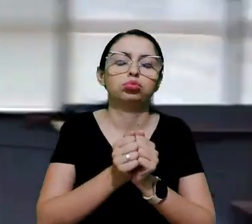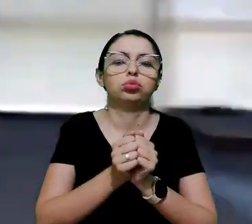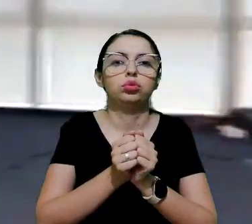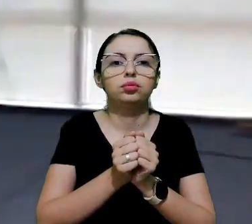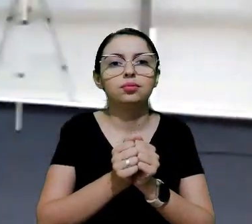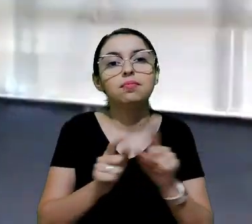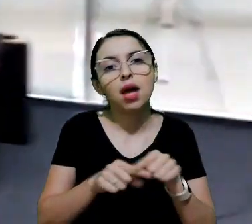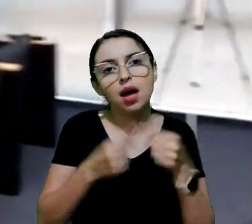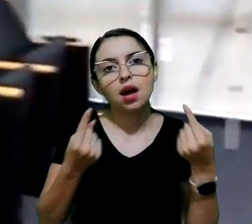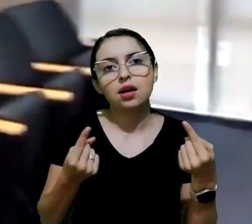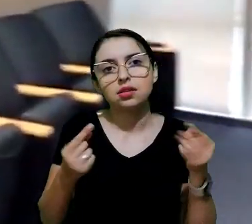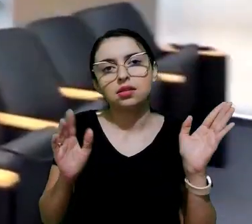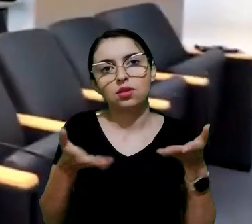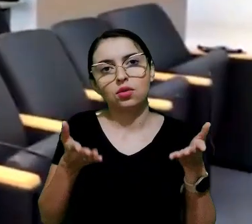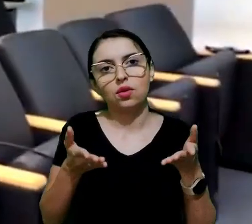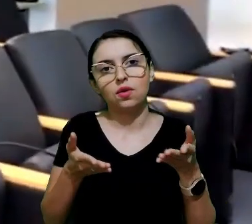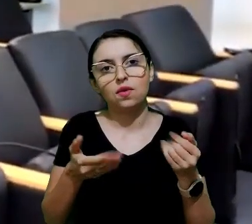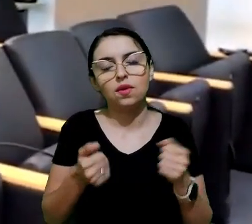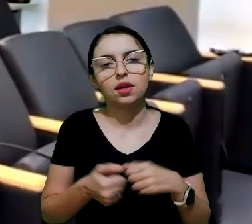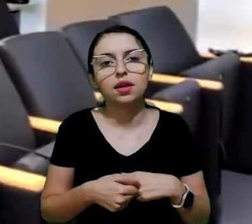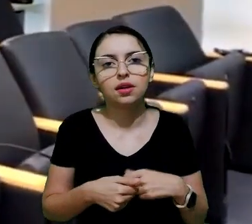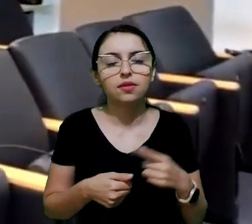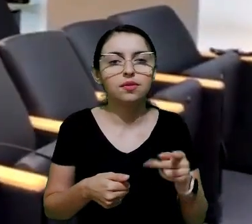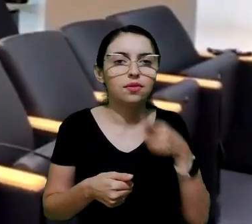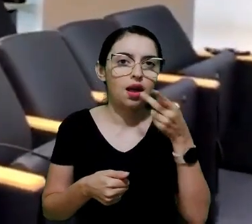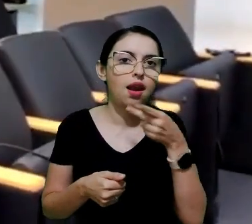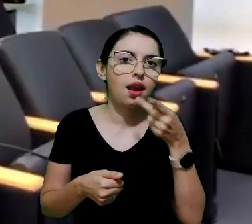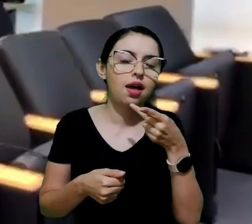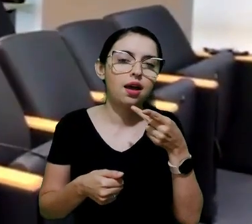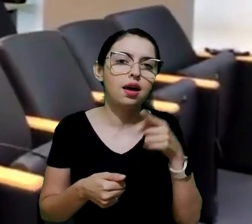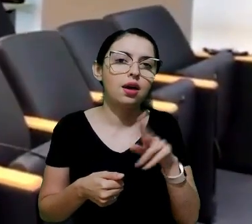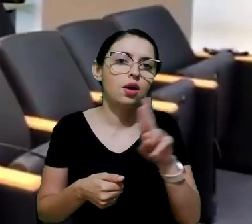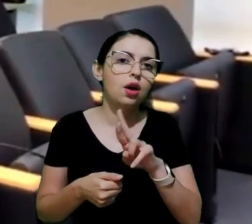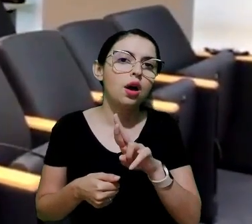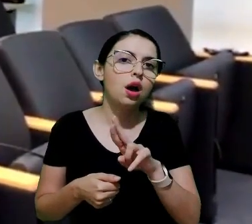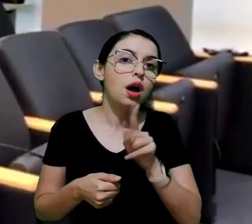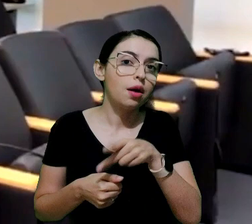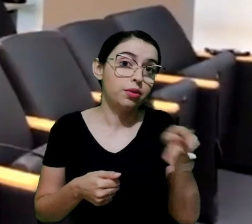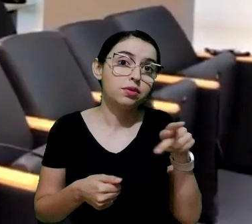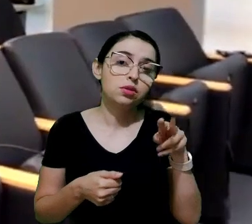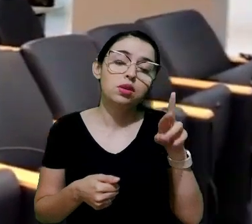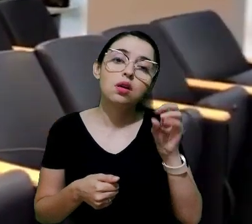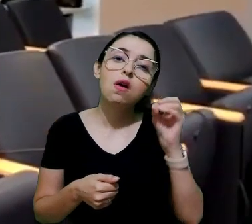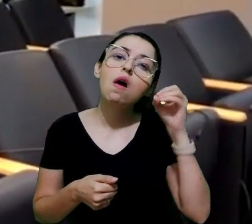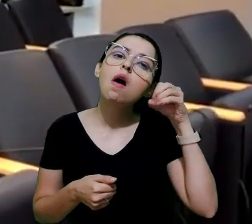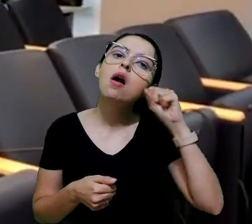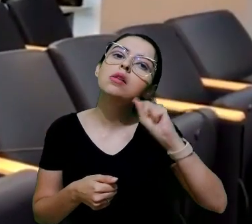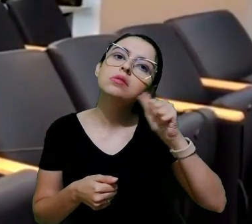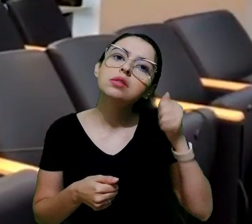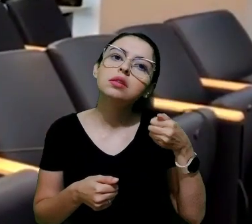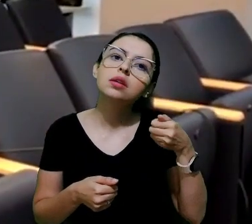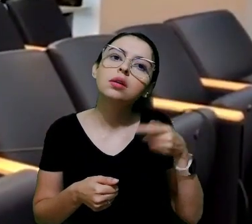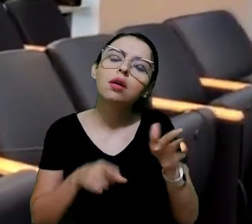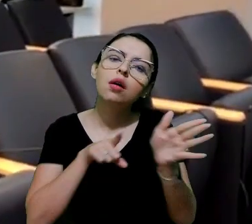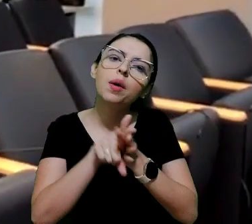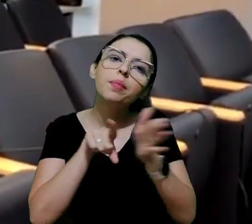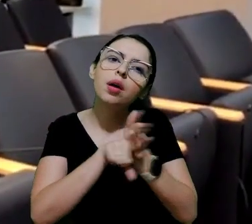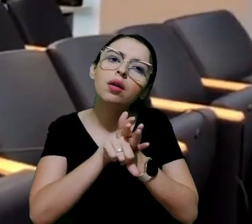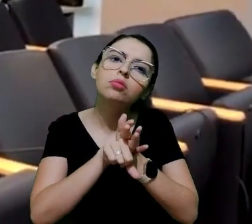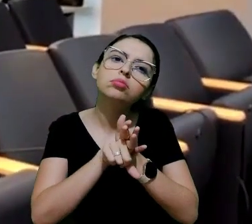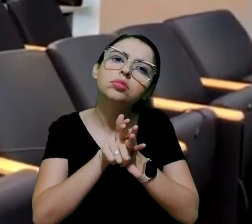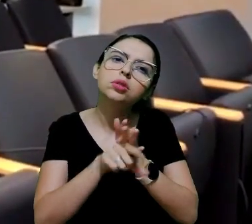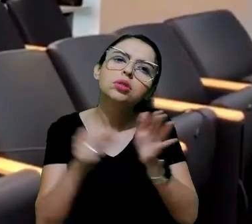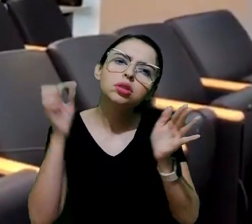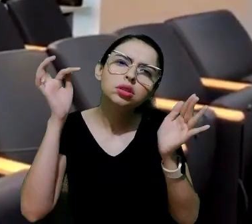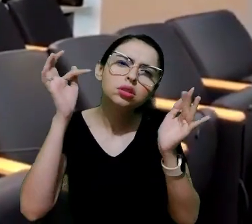palestras e é muita coisa ao mesmo tempo. Mas eu queria aproveitar essa oportunidade que a professora Rosa